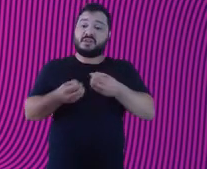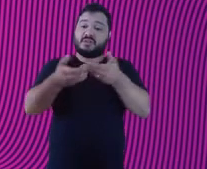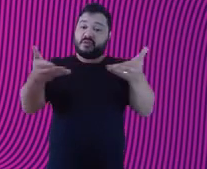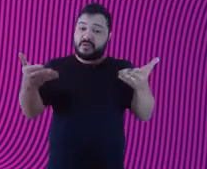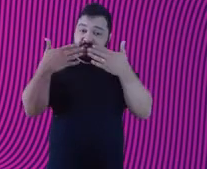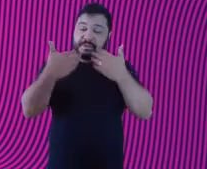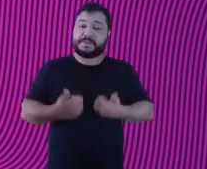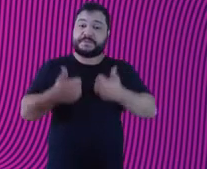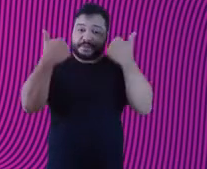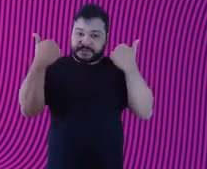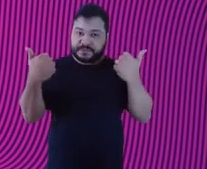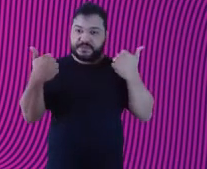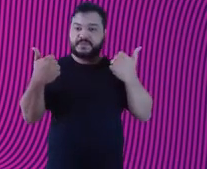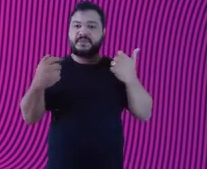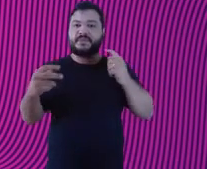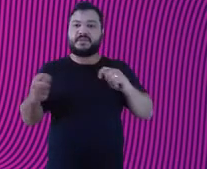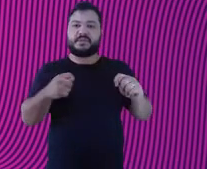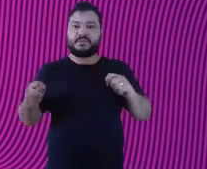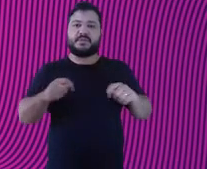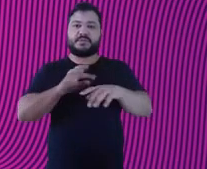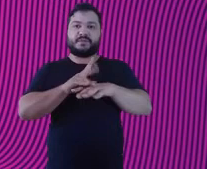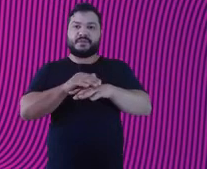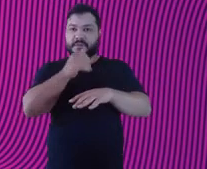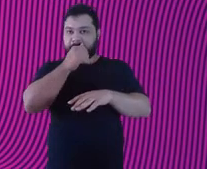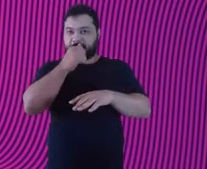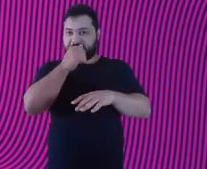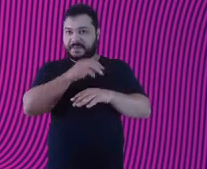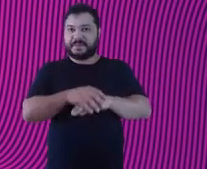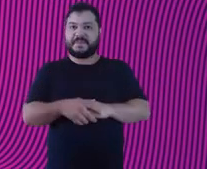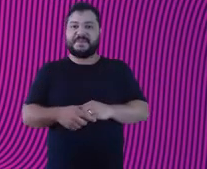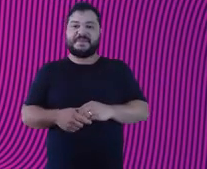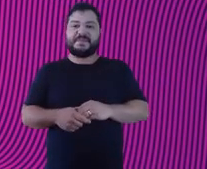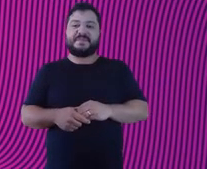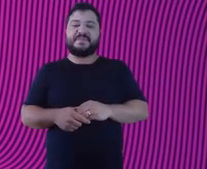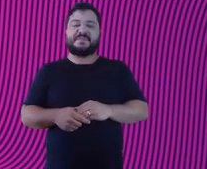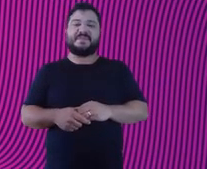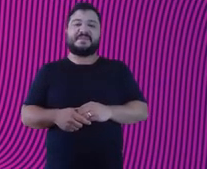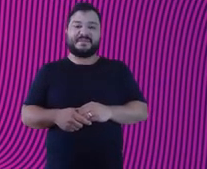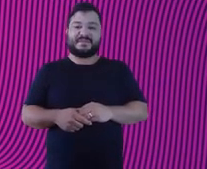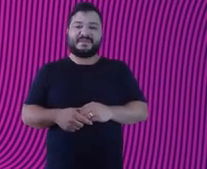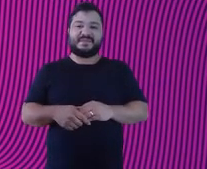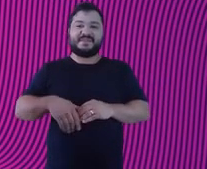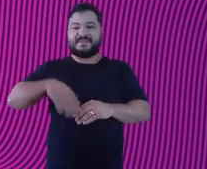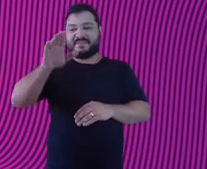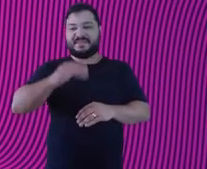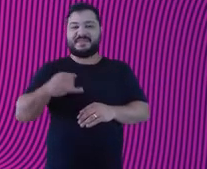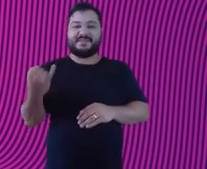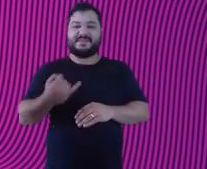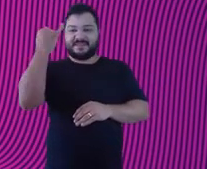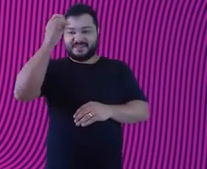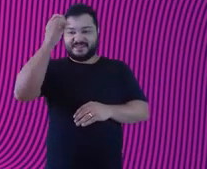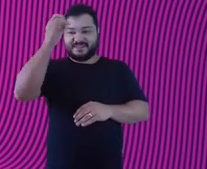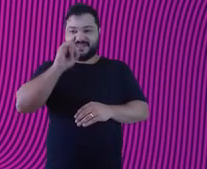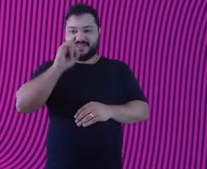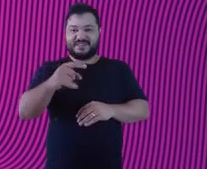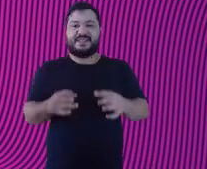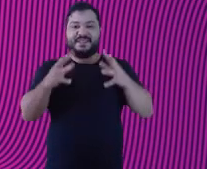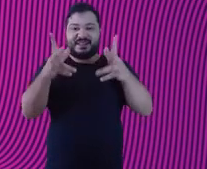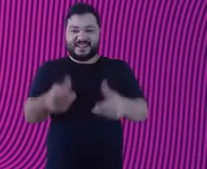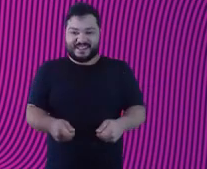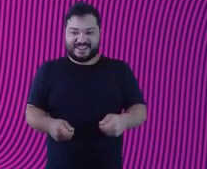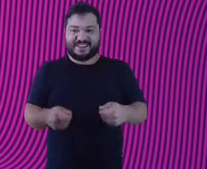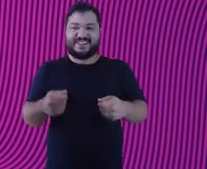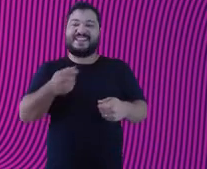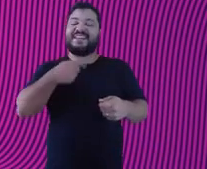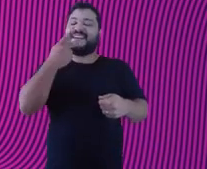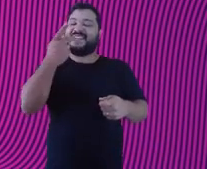melhor controle da doença, talvez não seja o mais prudente, se a gente pesar tudo, né? E eu estou falando com